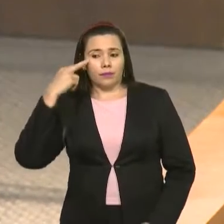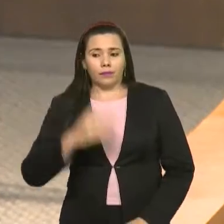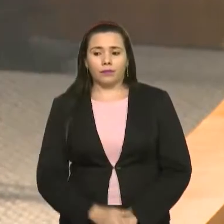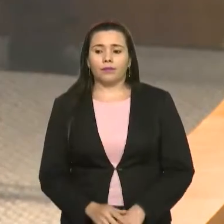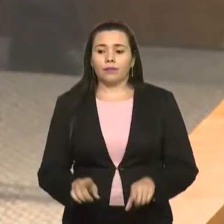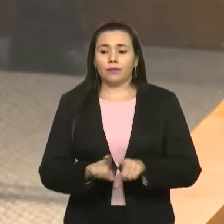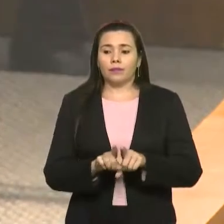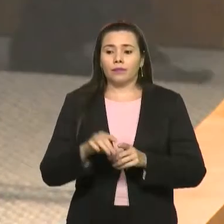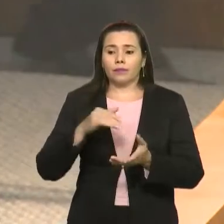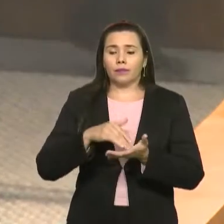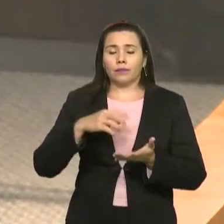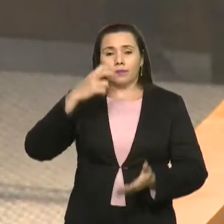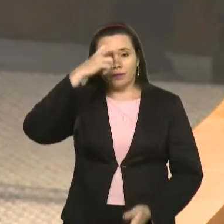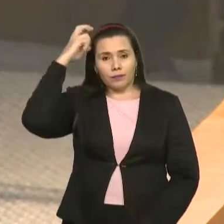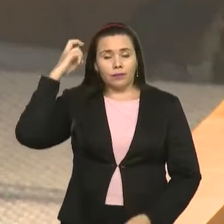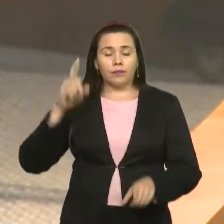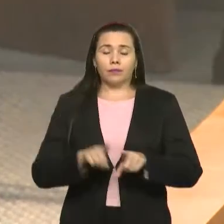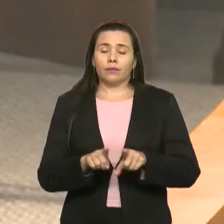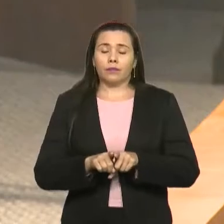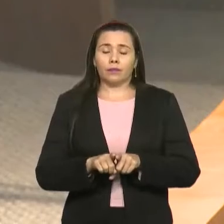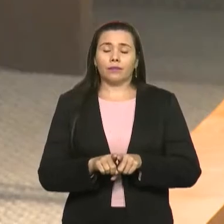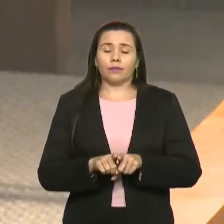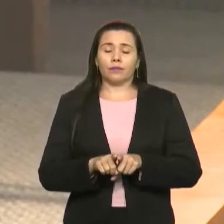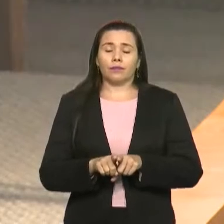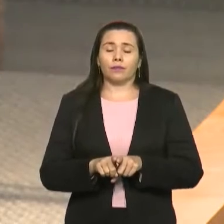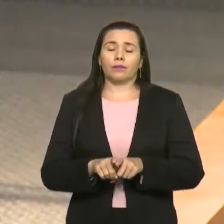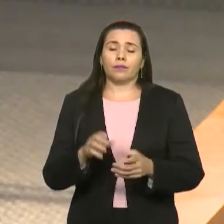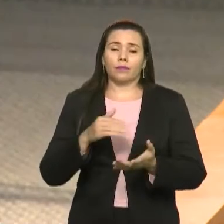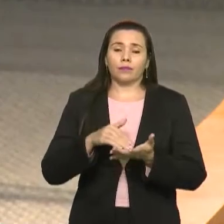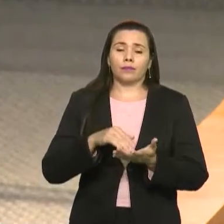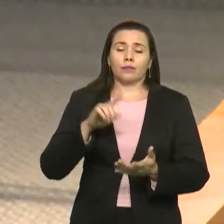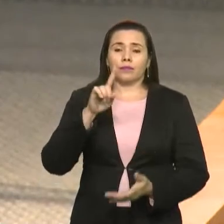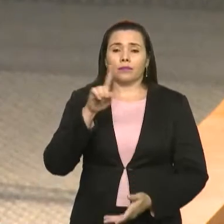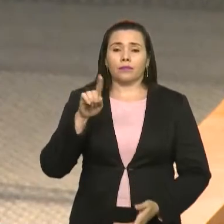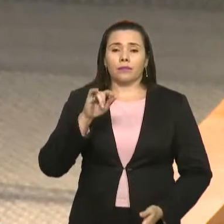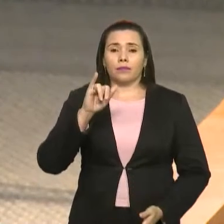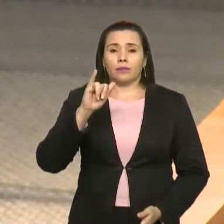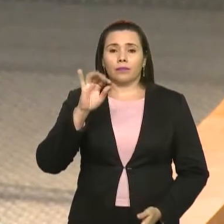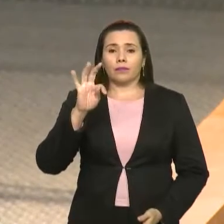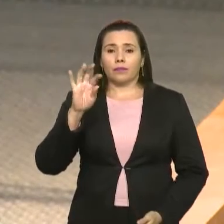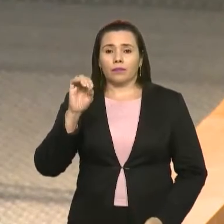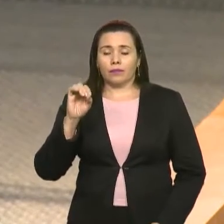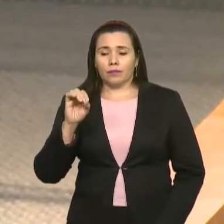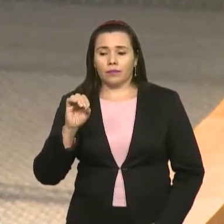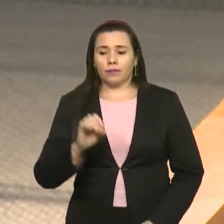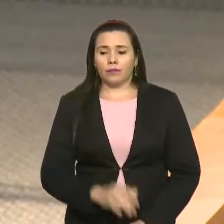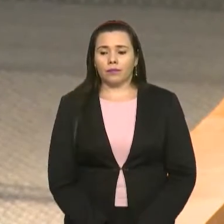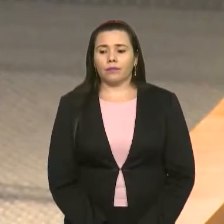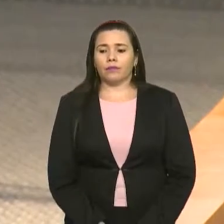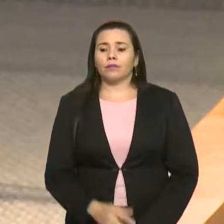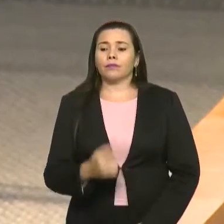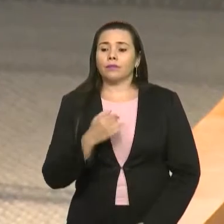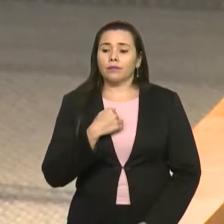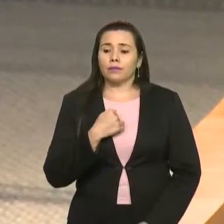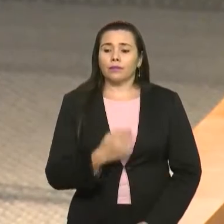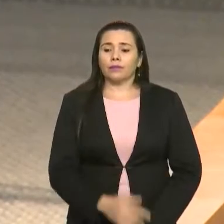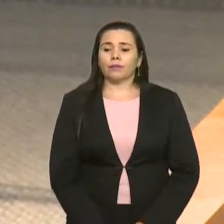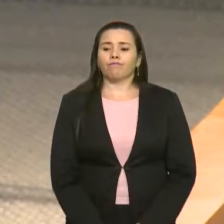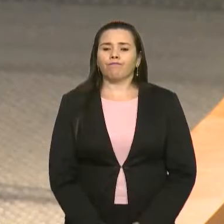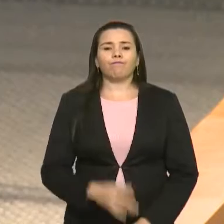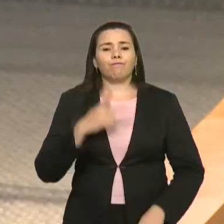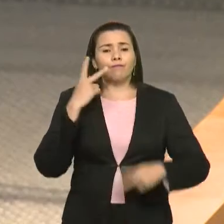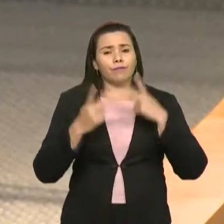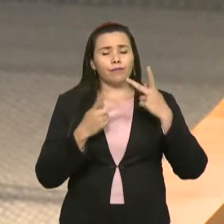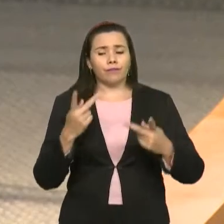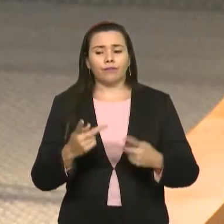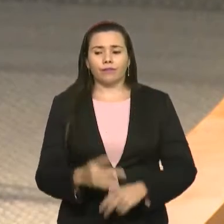Neto Evangelista Isidro Rolim, eu vim aqui, presidente, fazer a celebração de uma história de